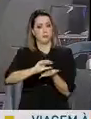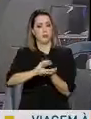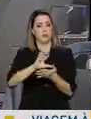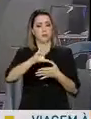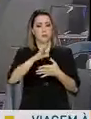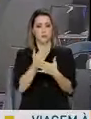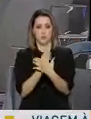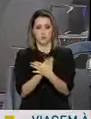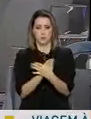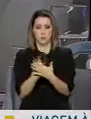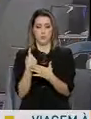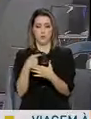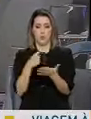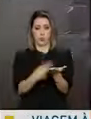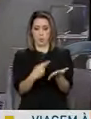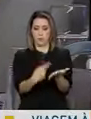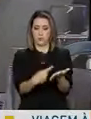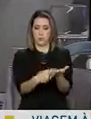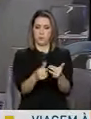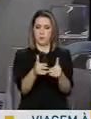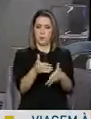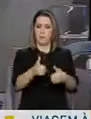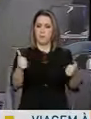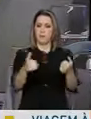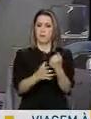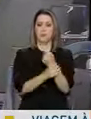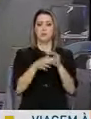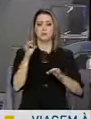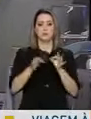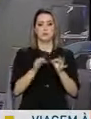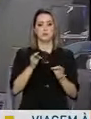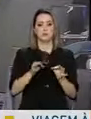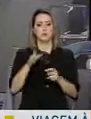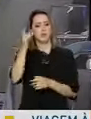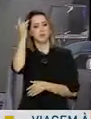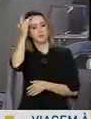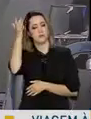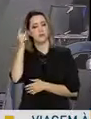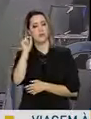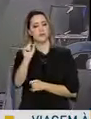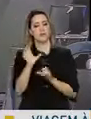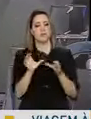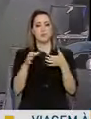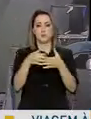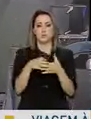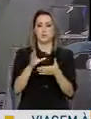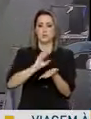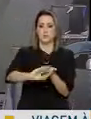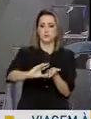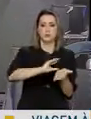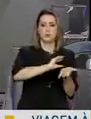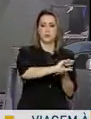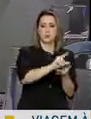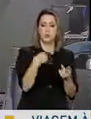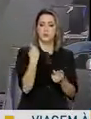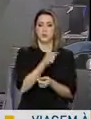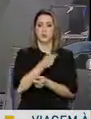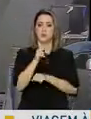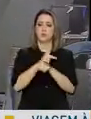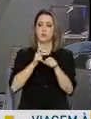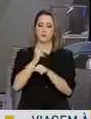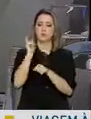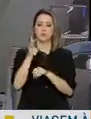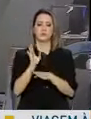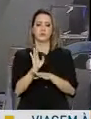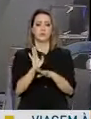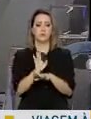o acordo amplia a segurança jurídica e facilita os investimentos entre nossos países é contribuição